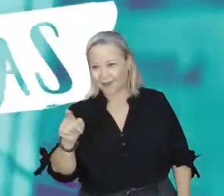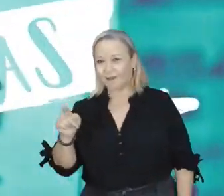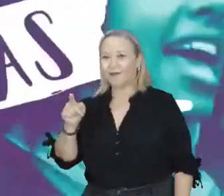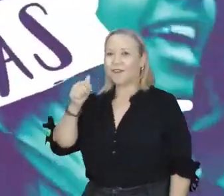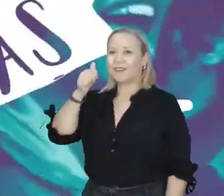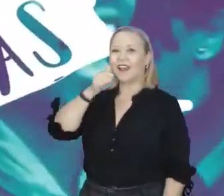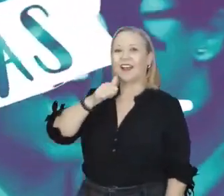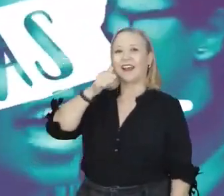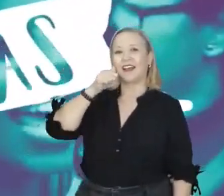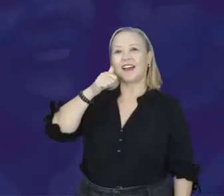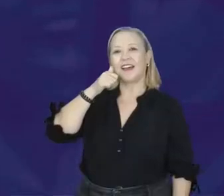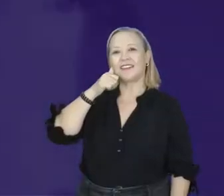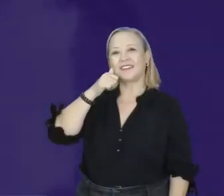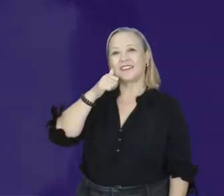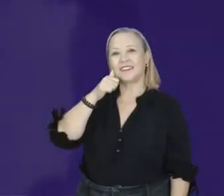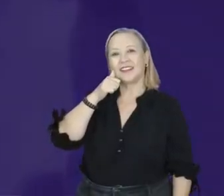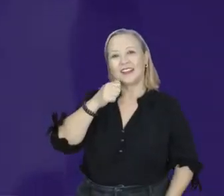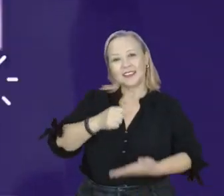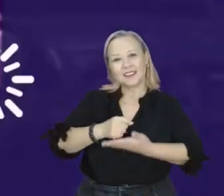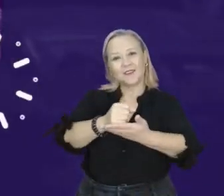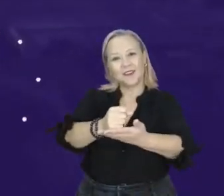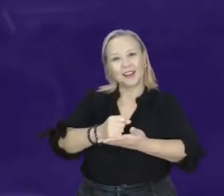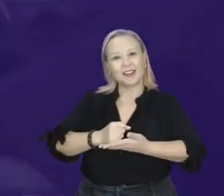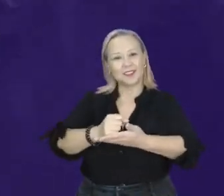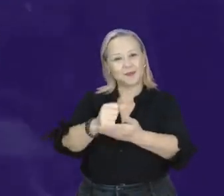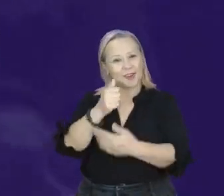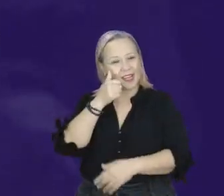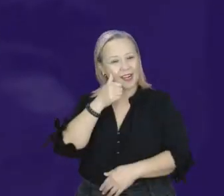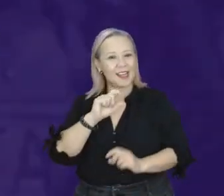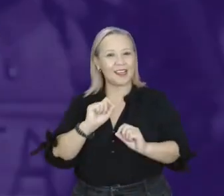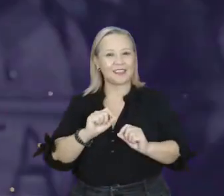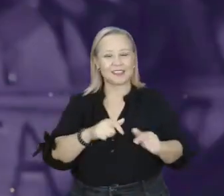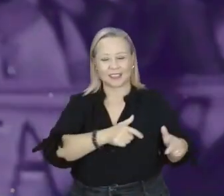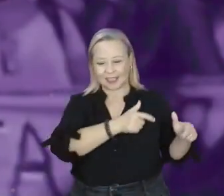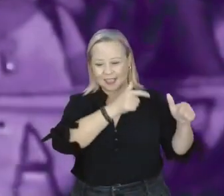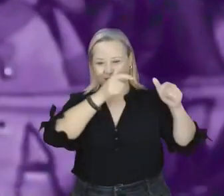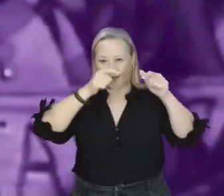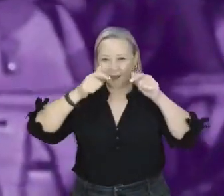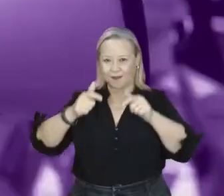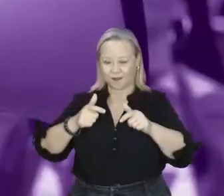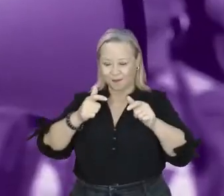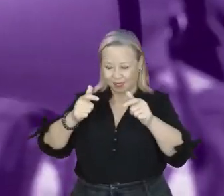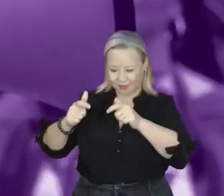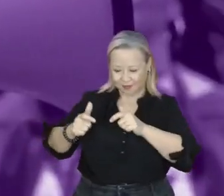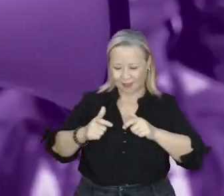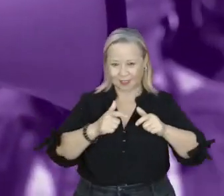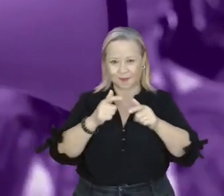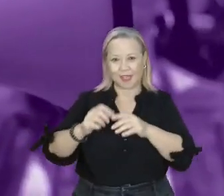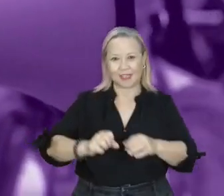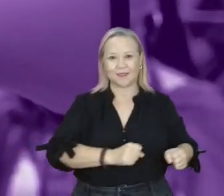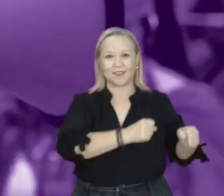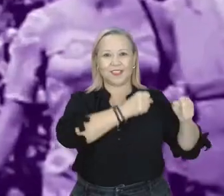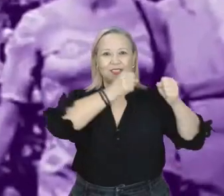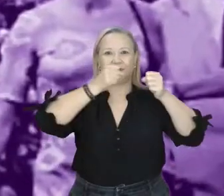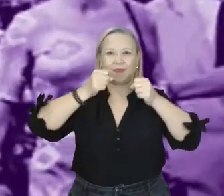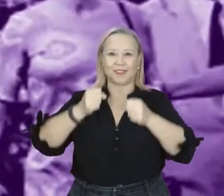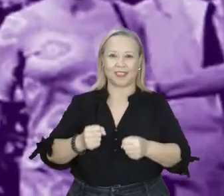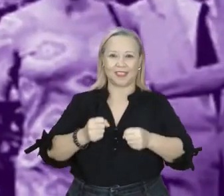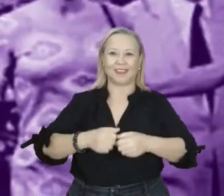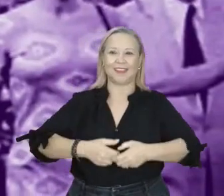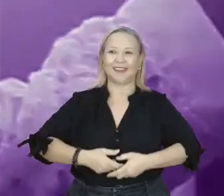Eu sou uma delas, são elas por elas, ocupando os espaços